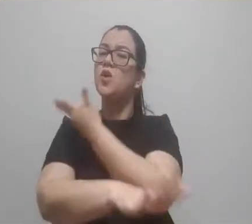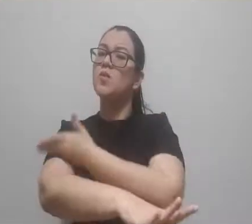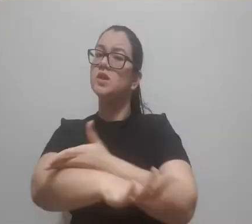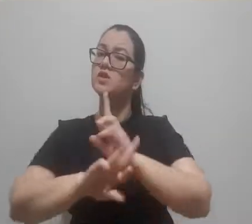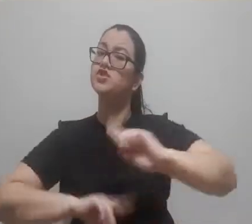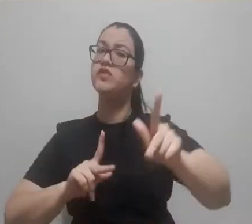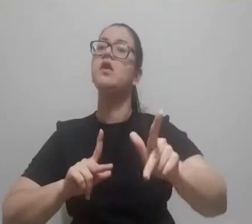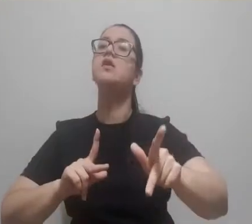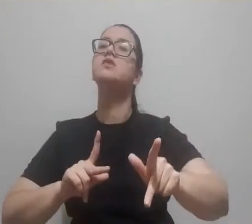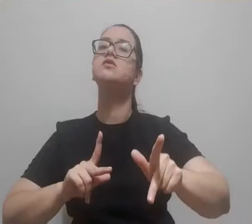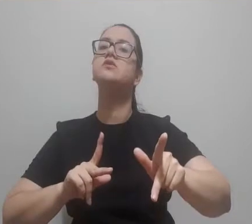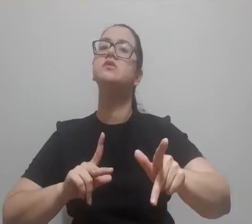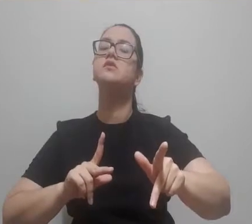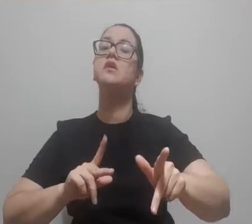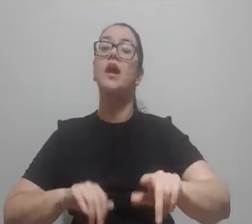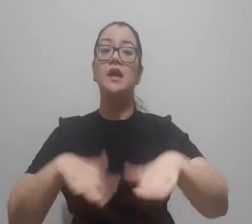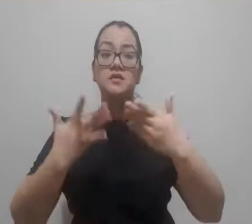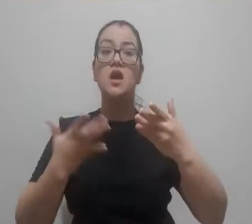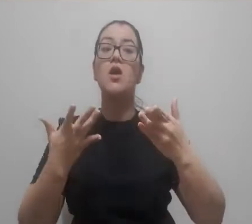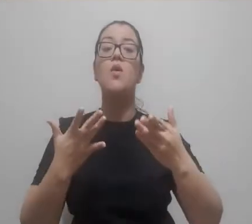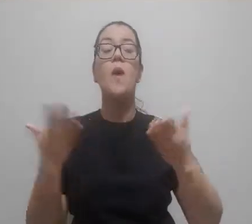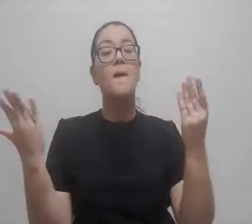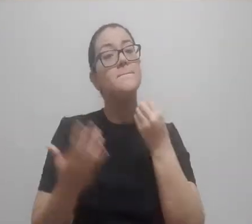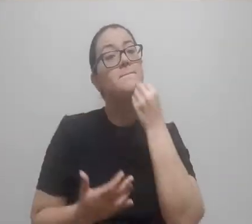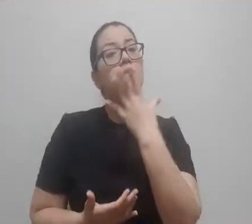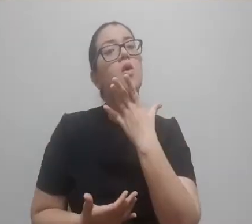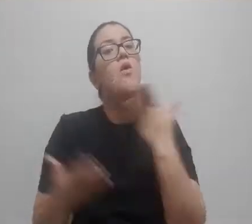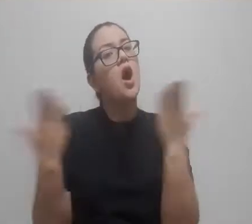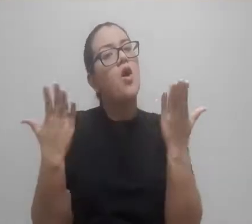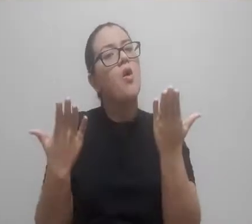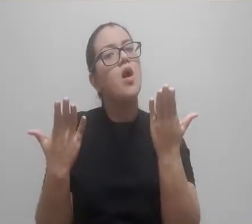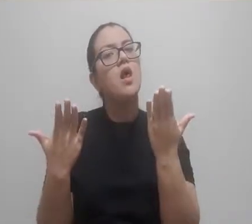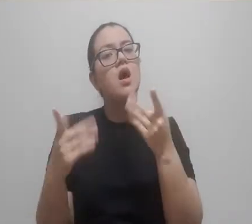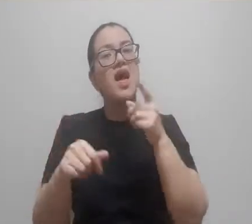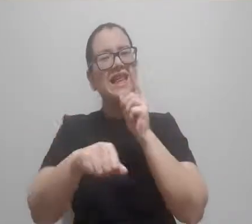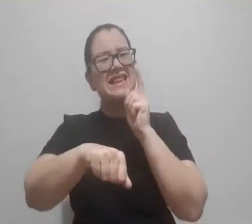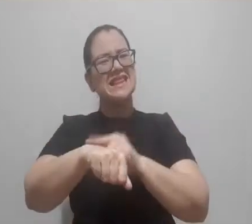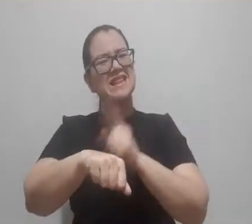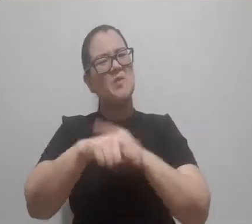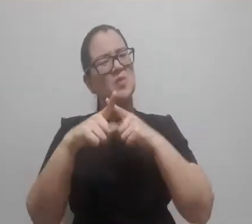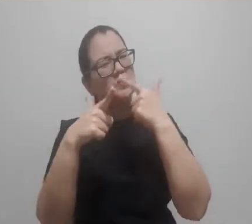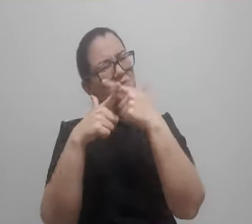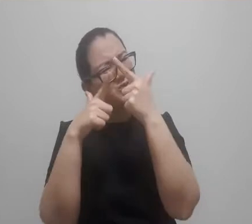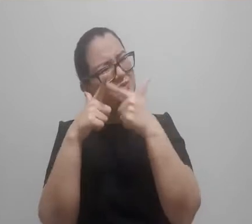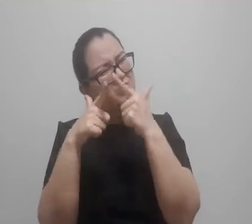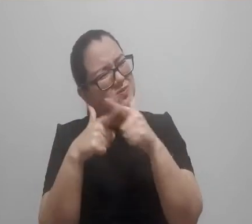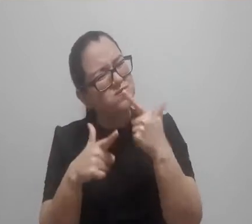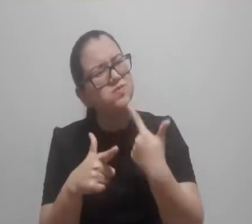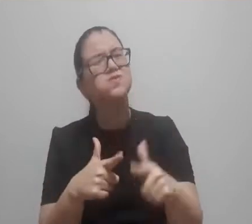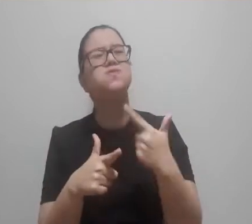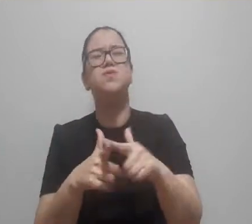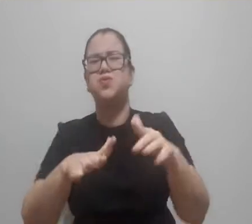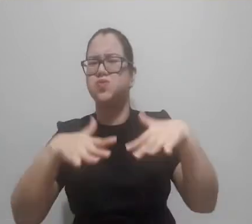como é oportuno esse momento, porque o momento de crise, eu já falei isso para várias pessoas, e eu quero aqui repetir,